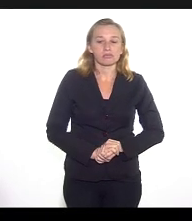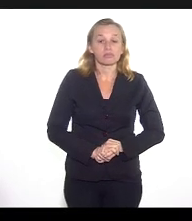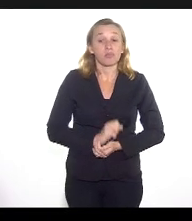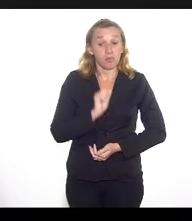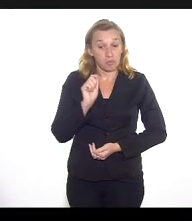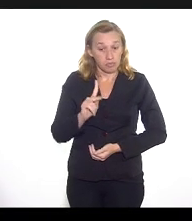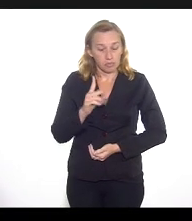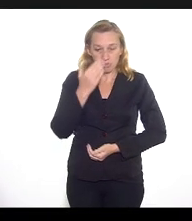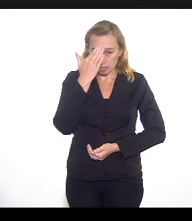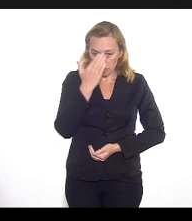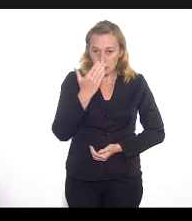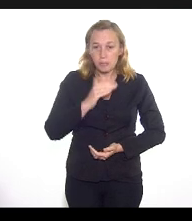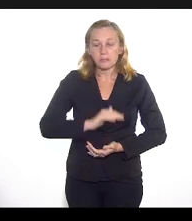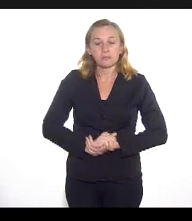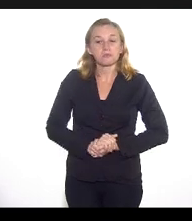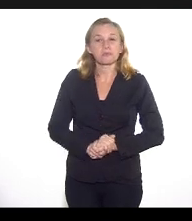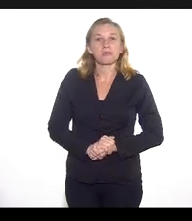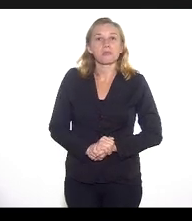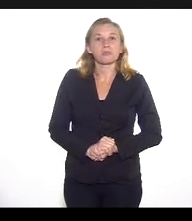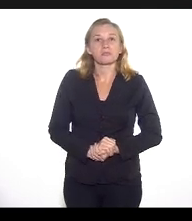Ok, agradeço.